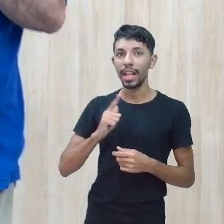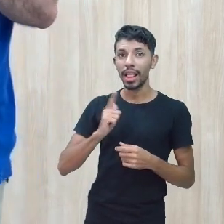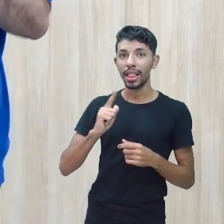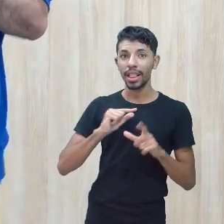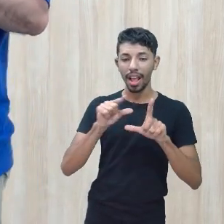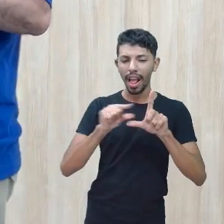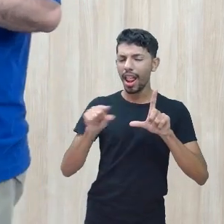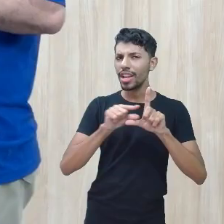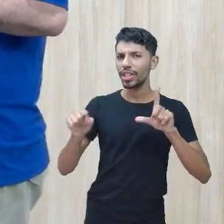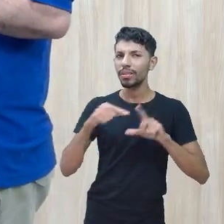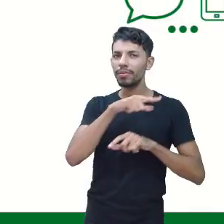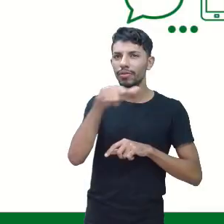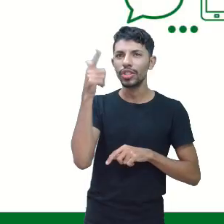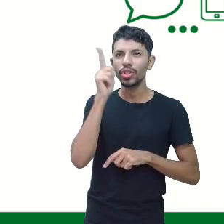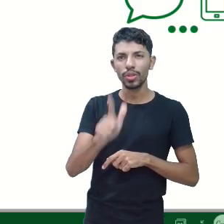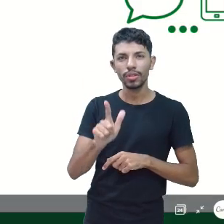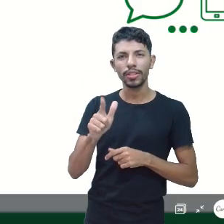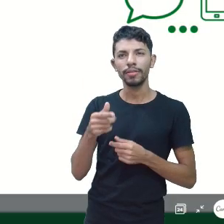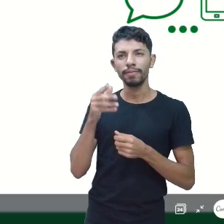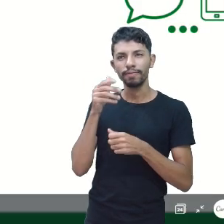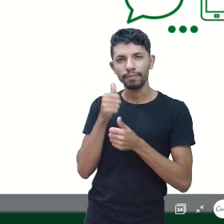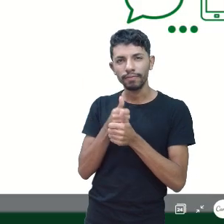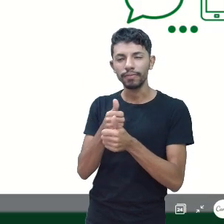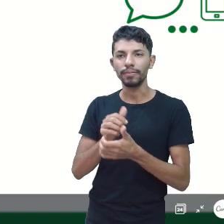vocês acompanharem.